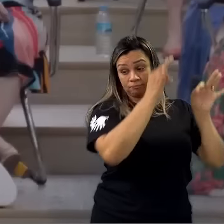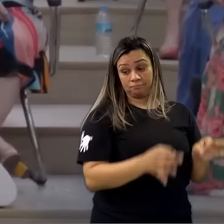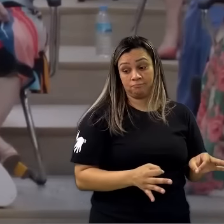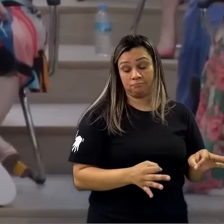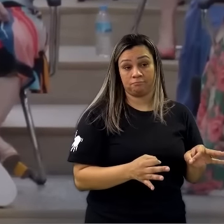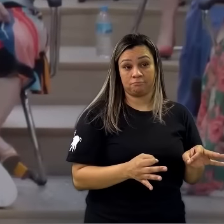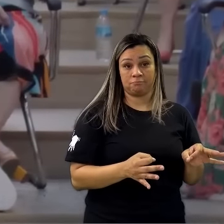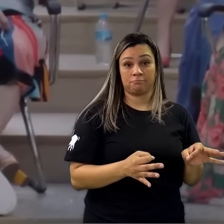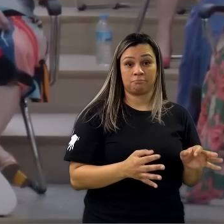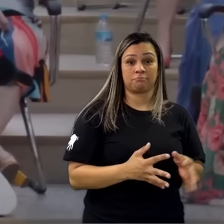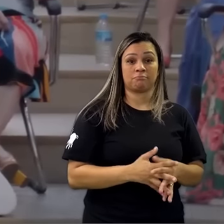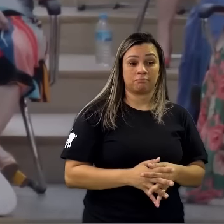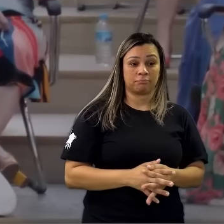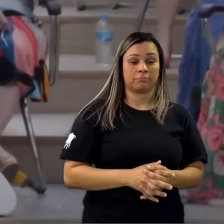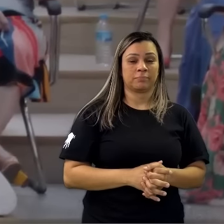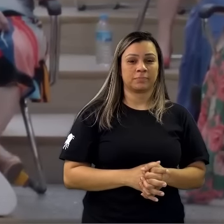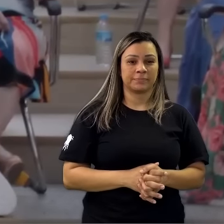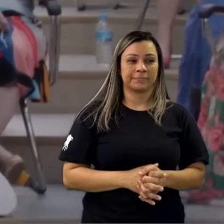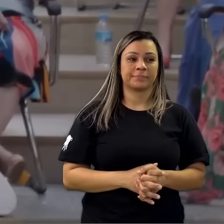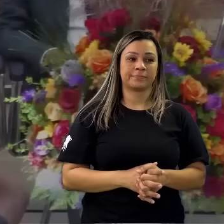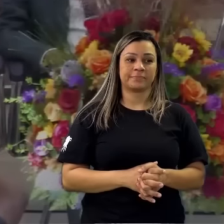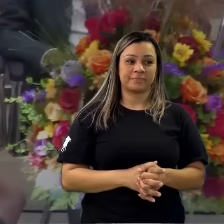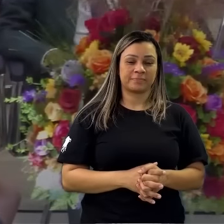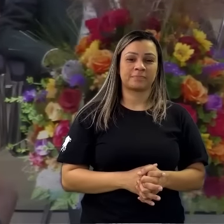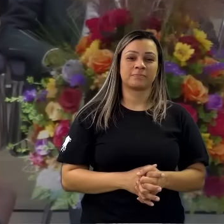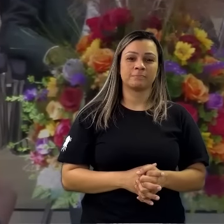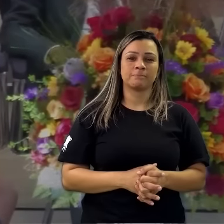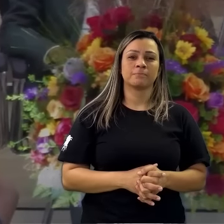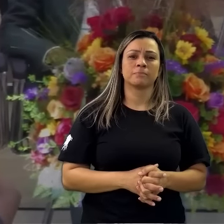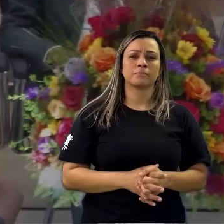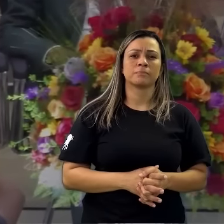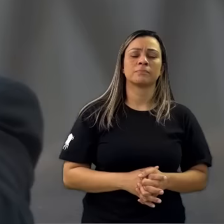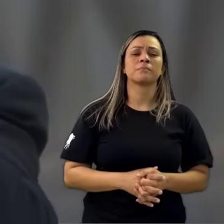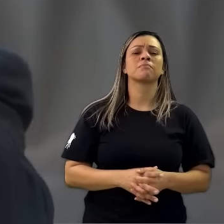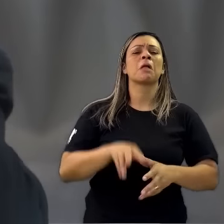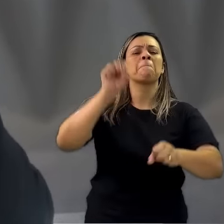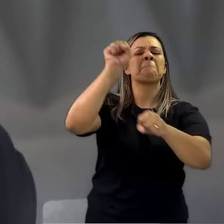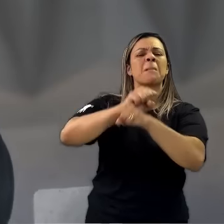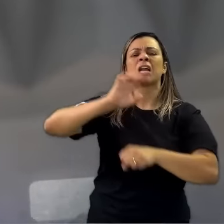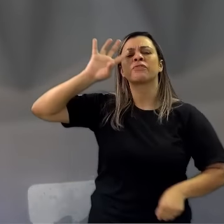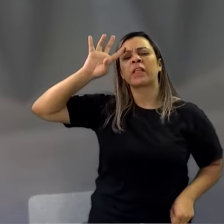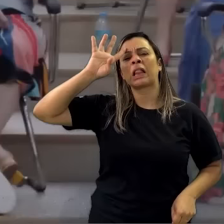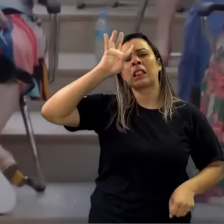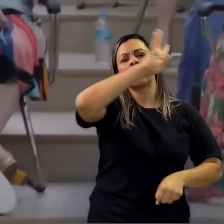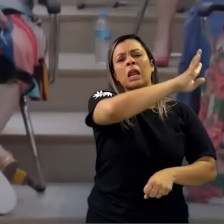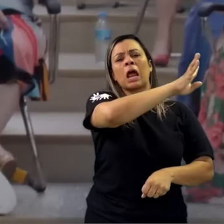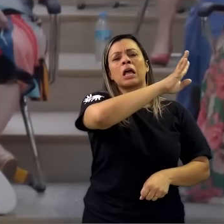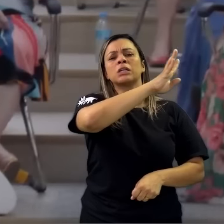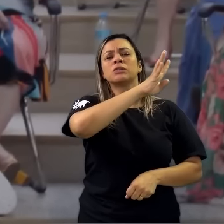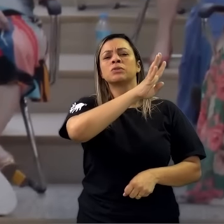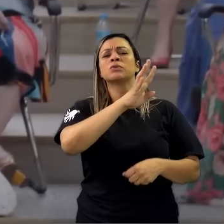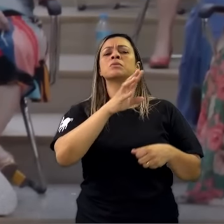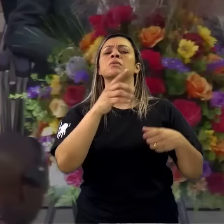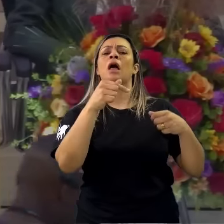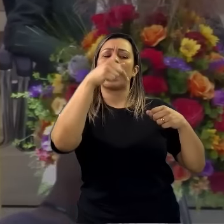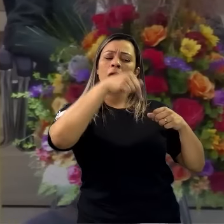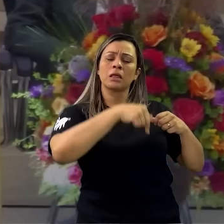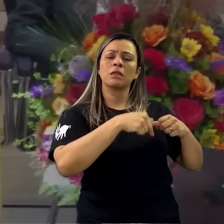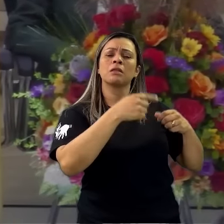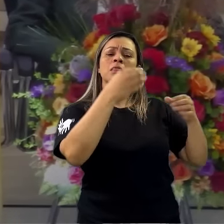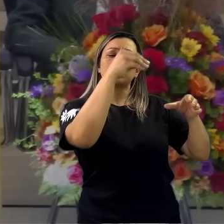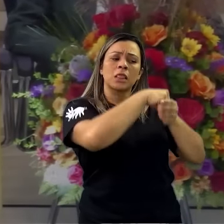Se eu fosse você eu dava um glória melhor do que isso sai de fora vem para dentro sai da janela vem para dentro aqui dentro é lugar de